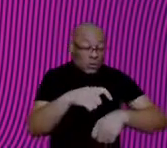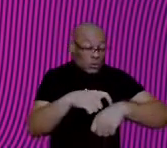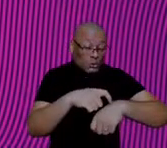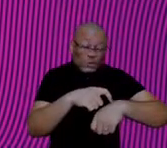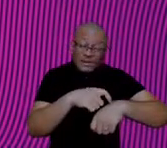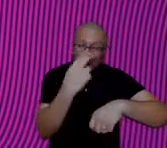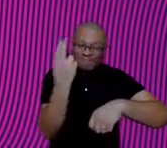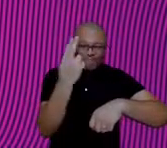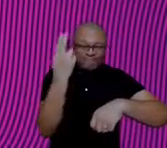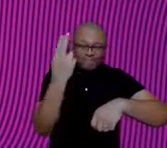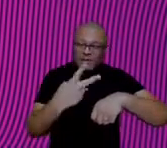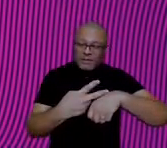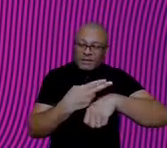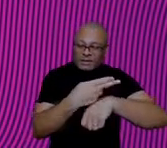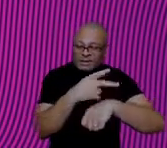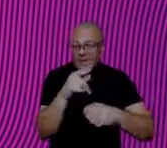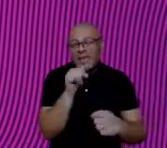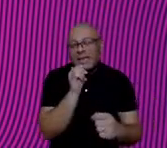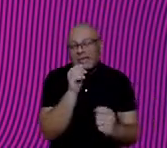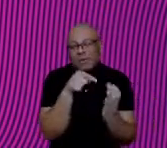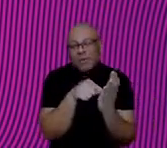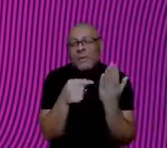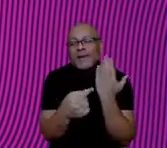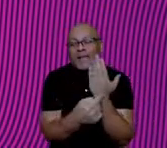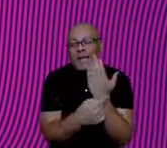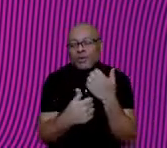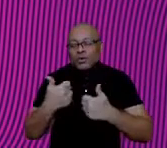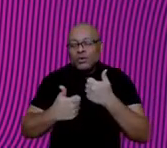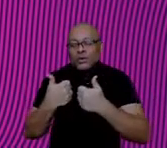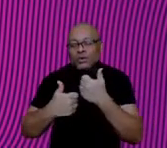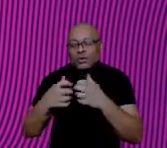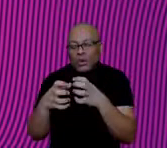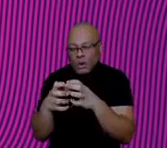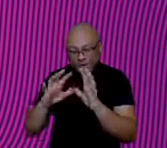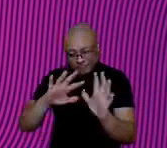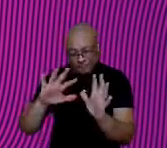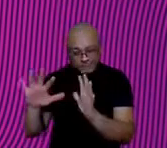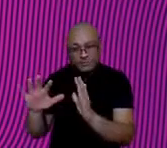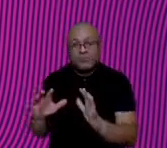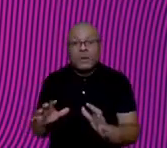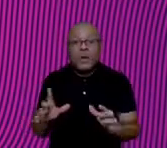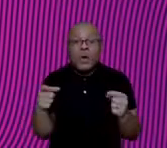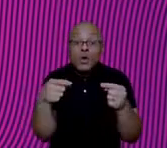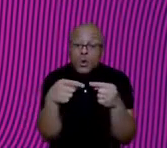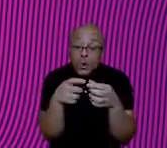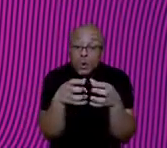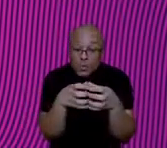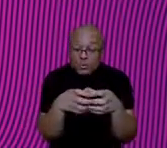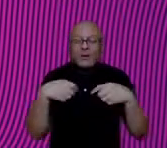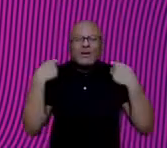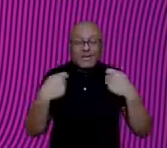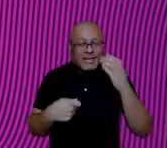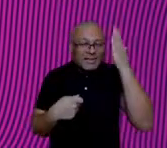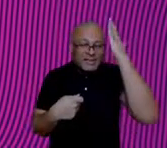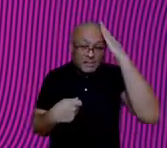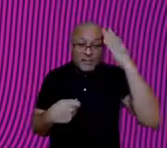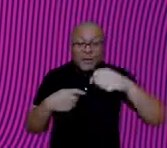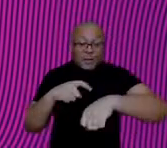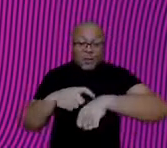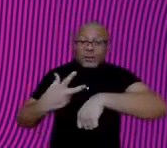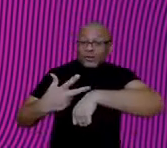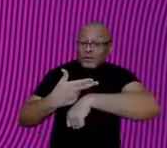o time. Então, hoje em dia, a equipe tem que ser qualificada para saber indicar o momento, que não é tão fácil.